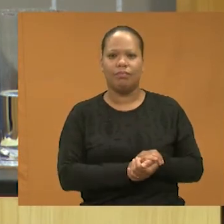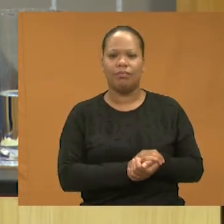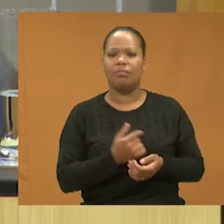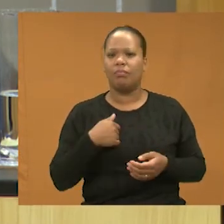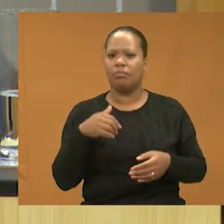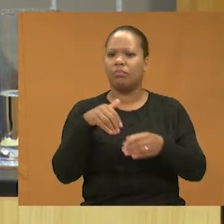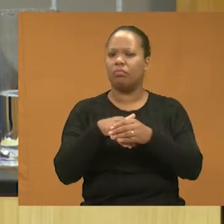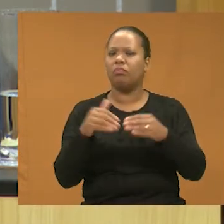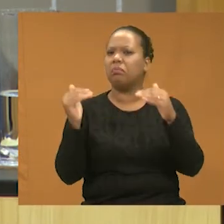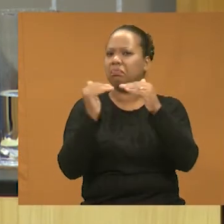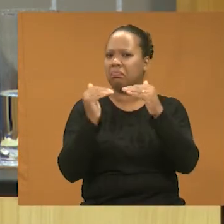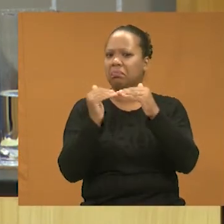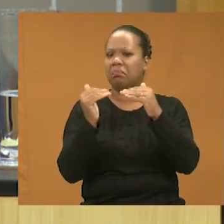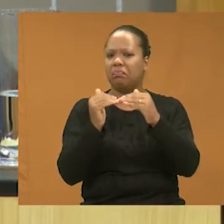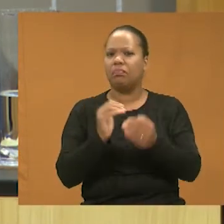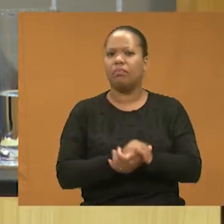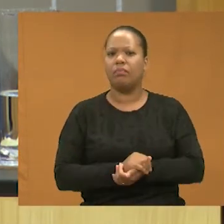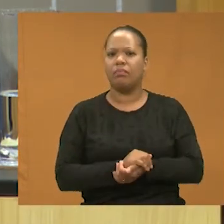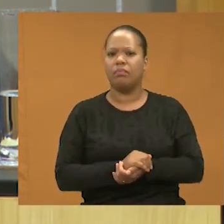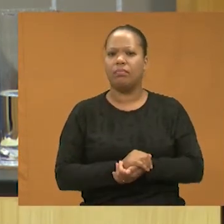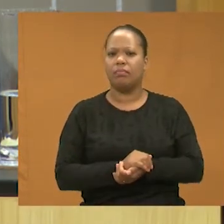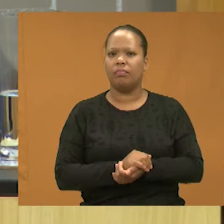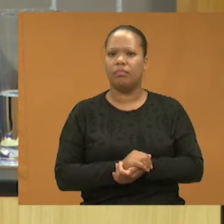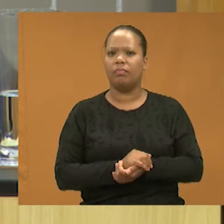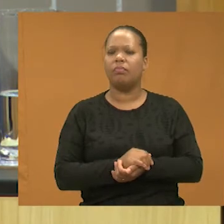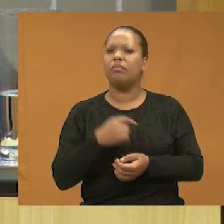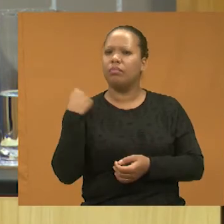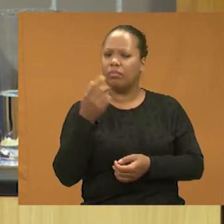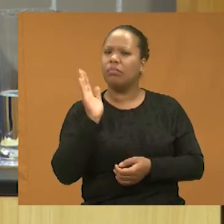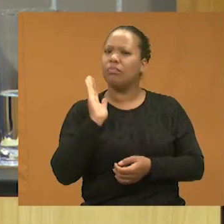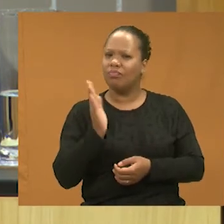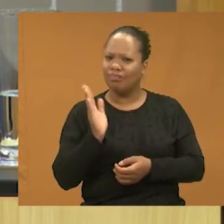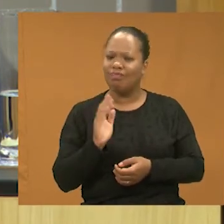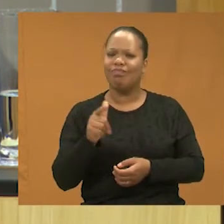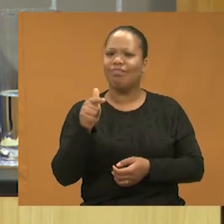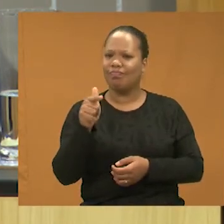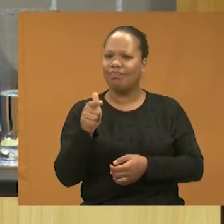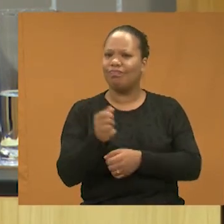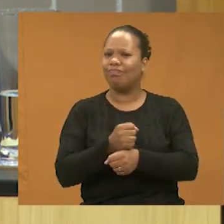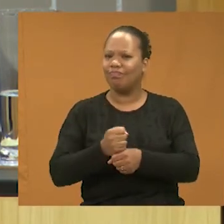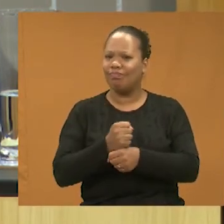ser favorável ao seu pedido, mas saiba que nós já estamos trabalhando há bastante tempo.